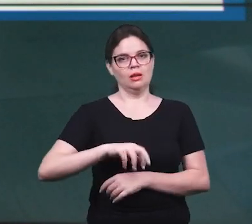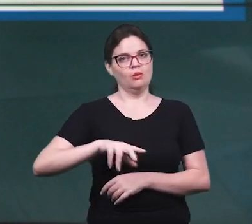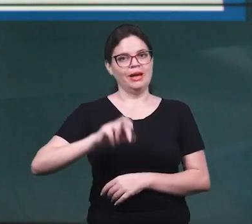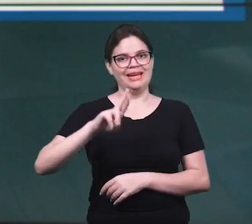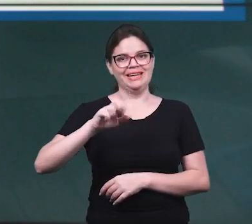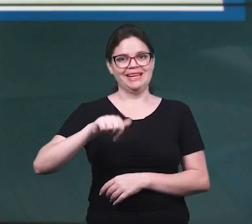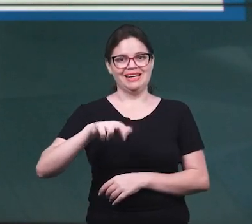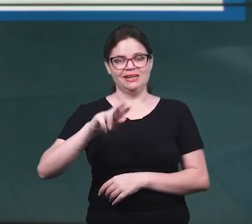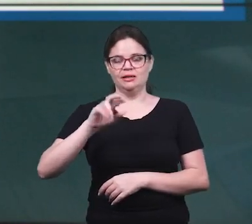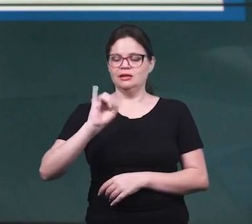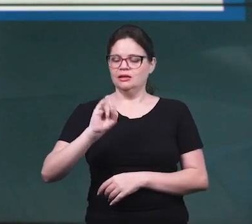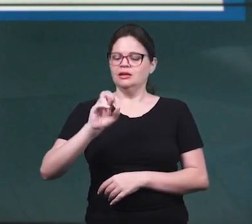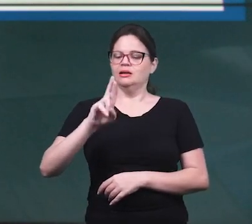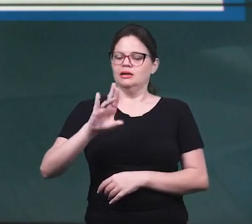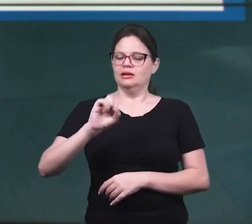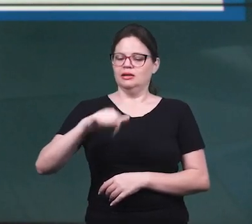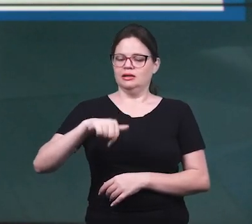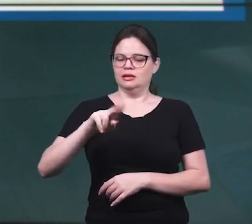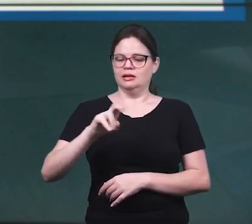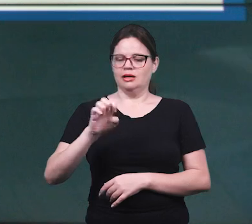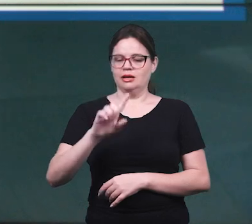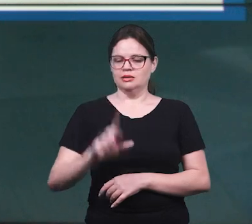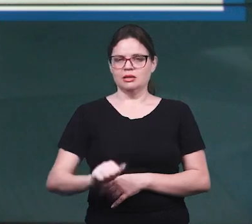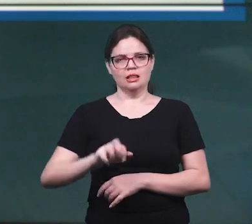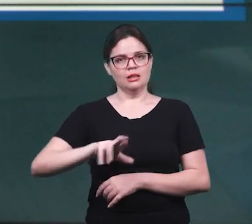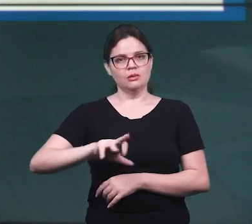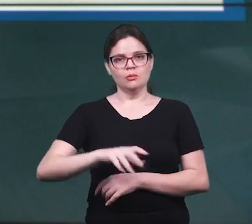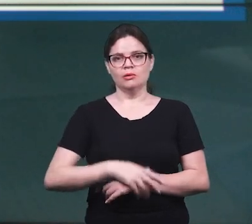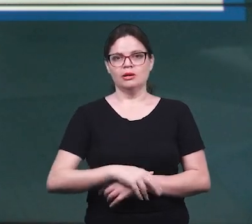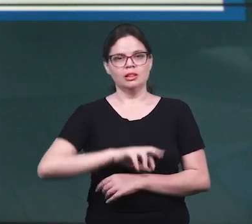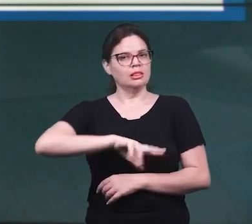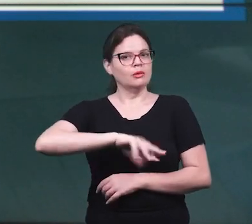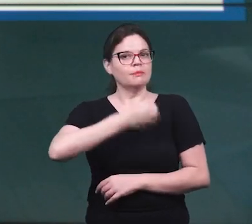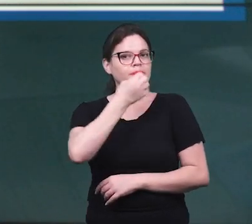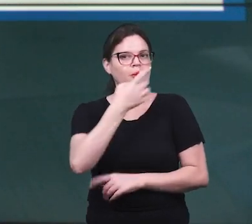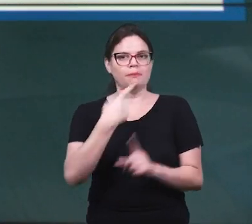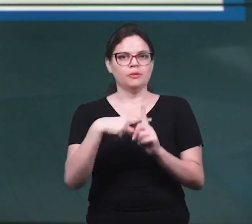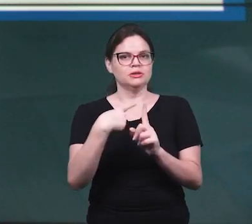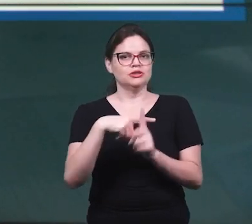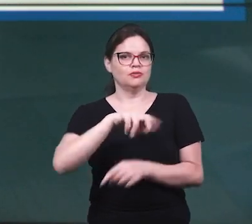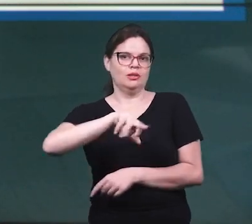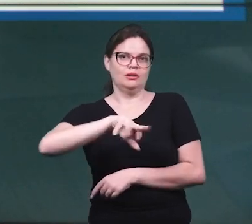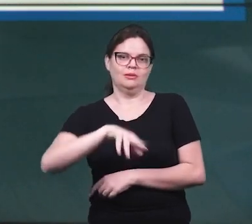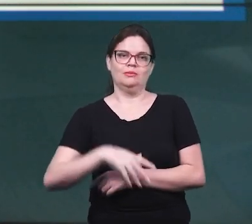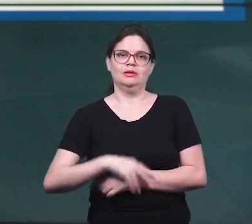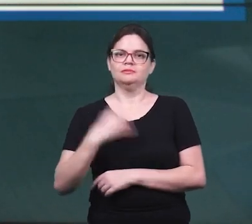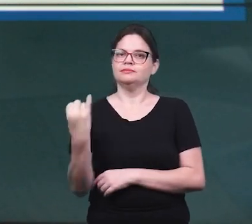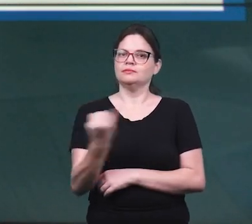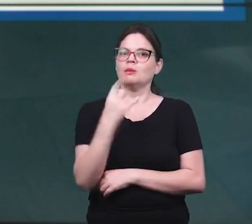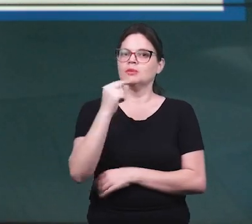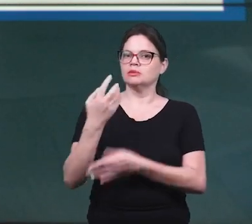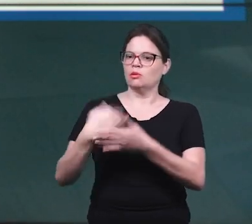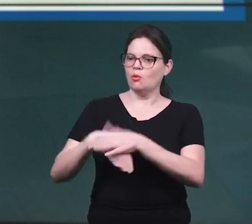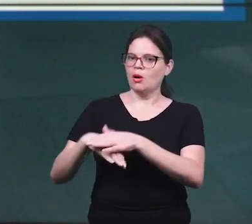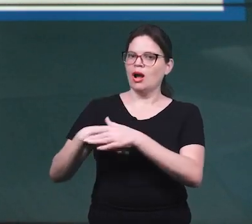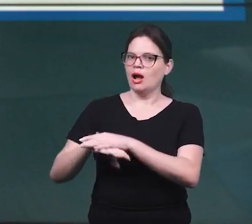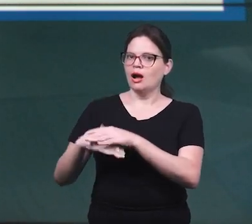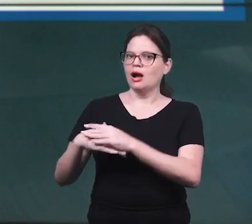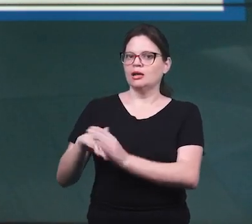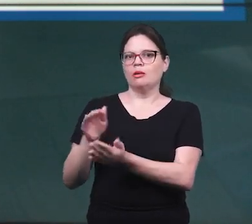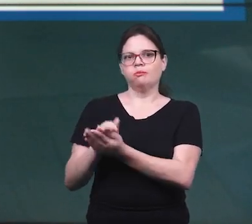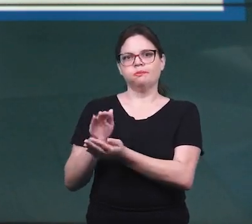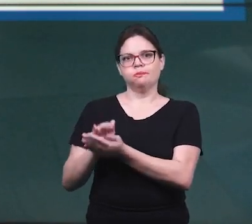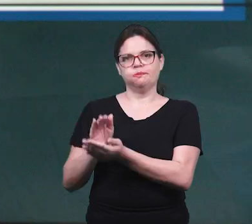riqueza, isso não gera nada positivo para você. O importante é você guardar o dinheiro